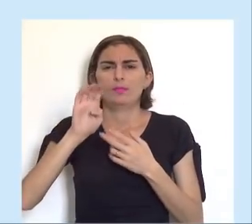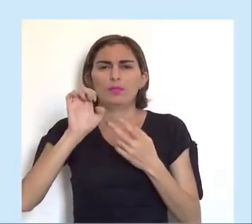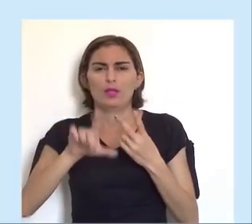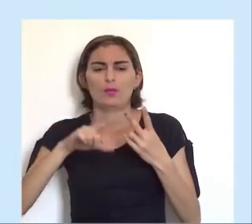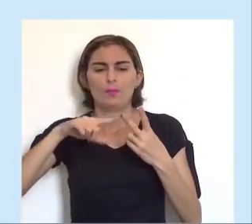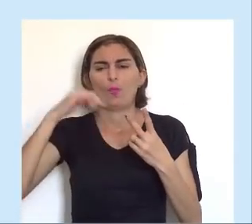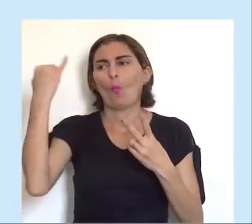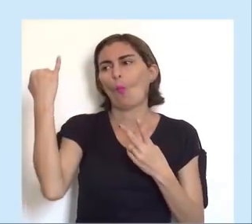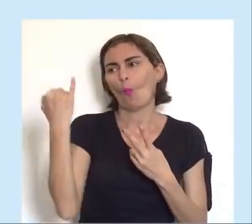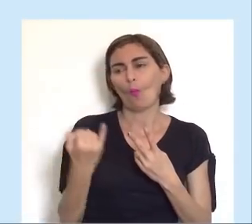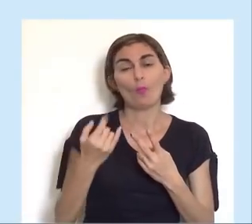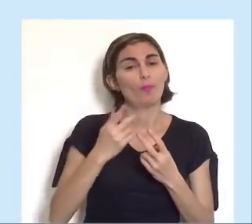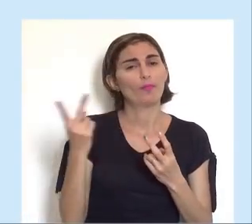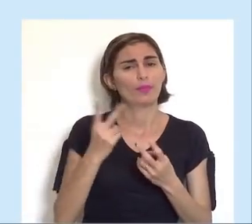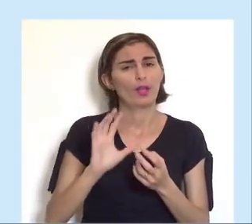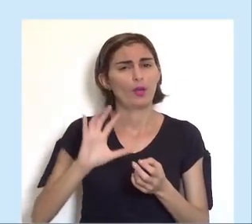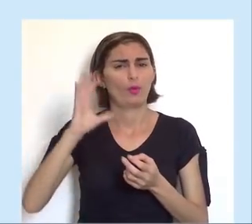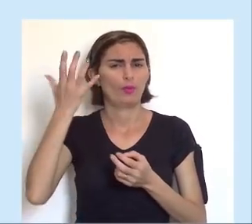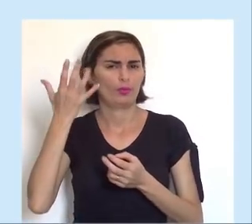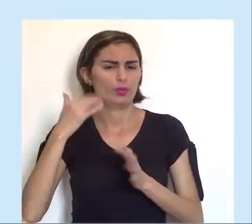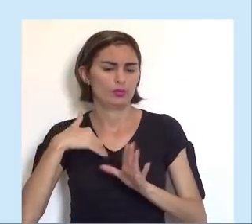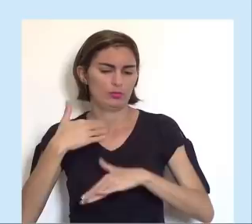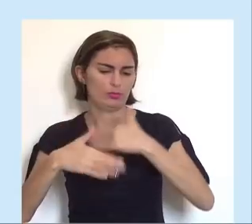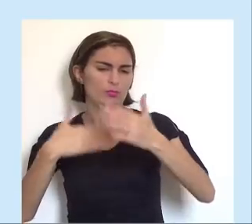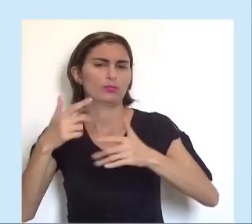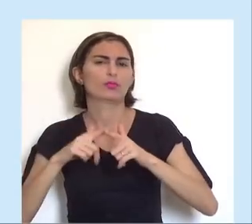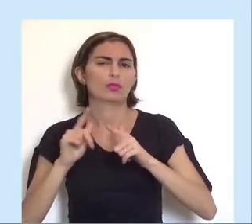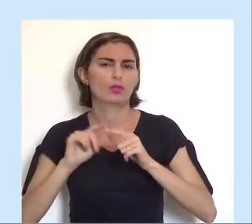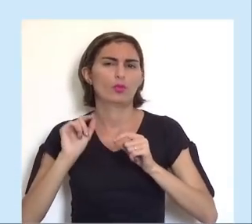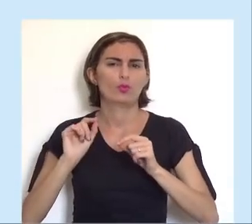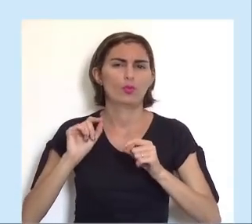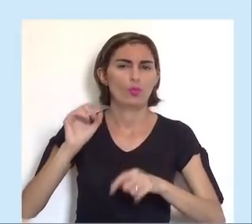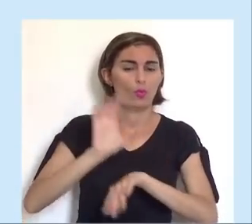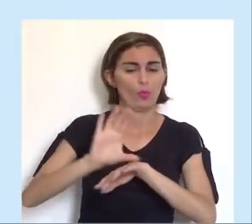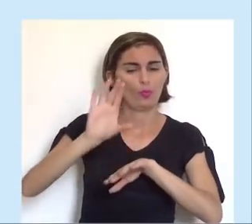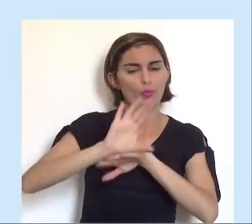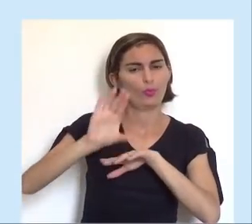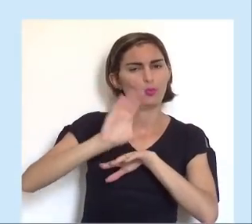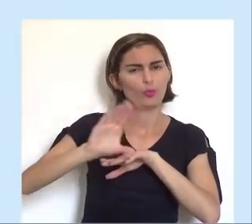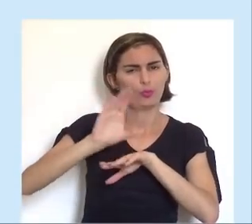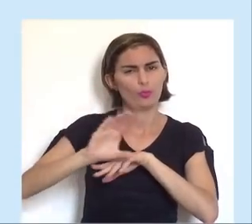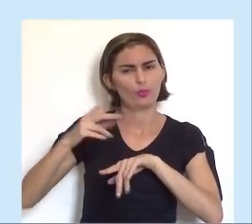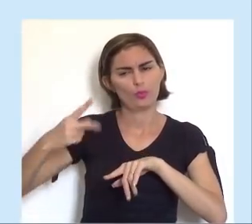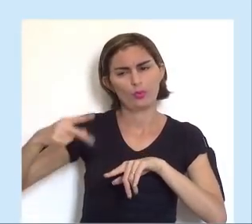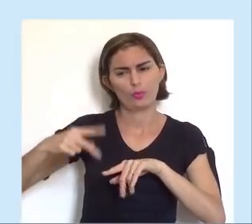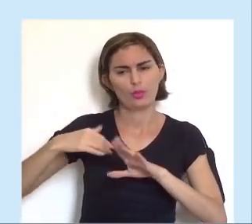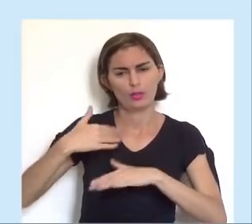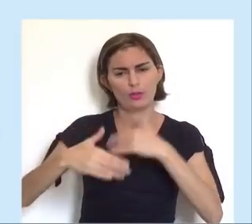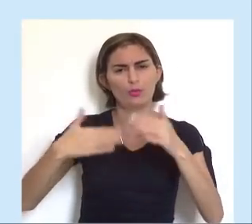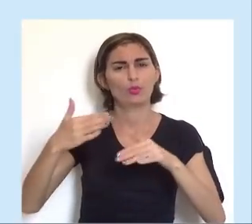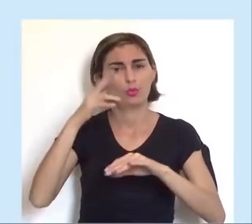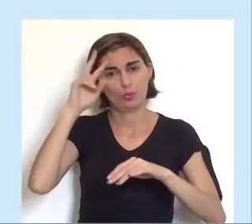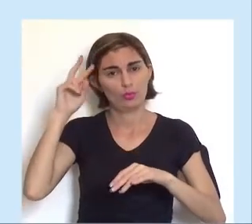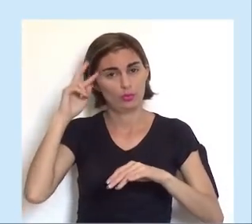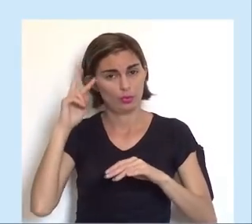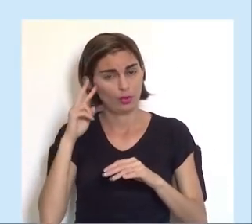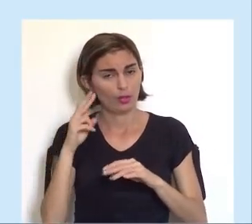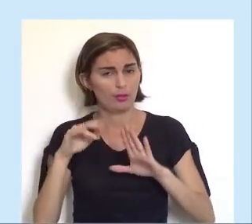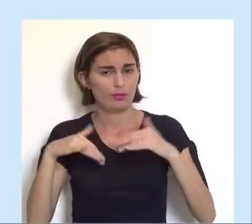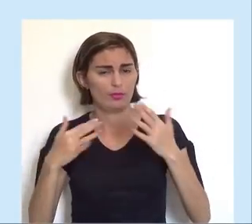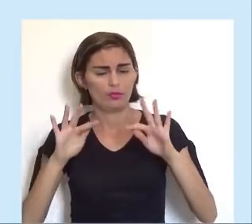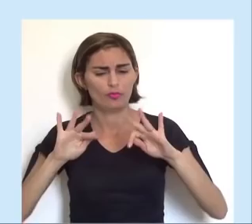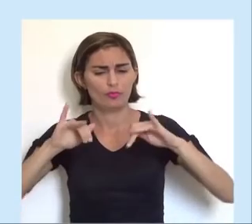que acontece? O elemento que gera o problema é o concurso. E ele vai levar toda a história. E aí,